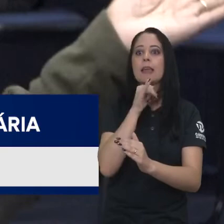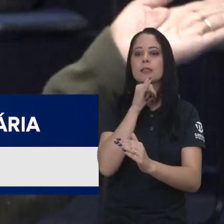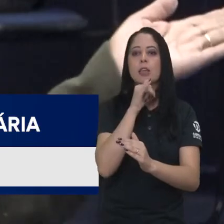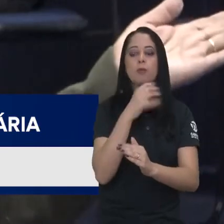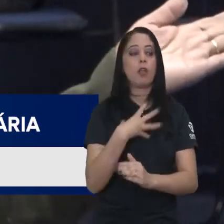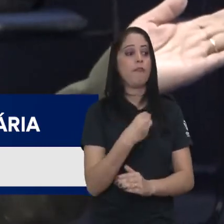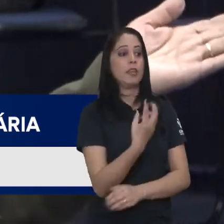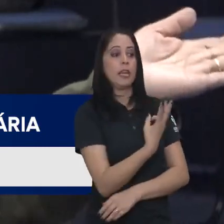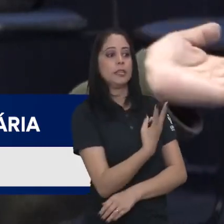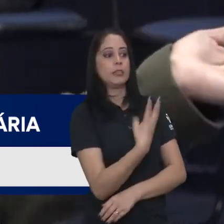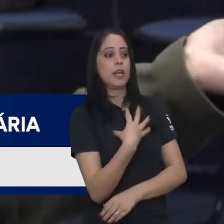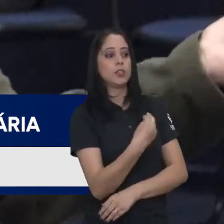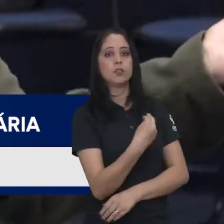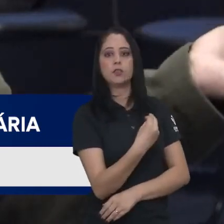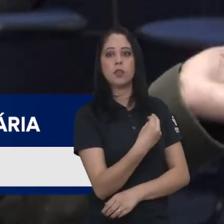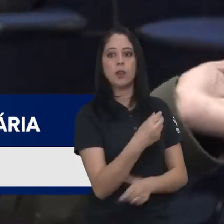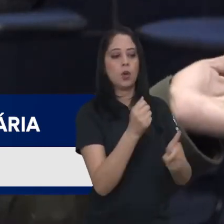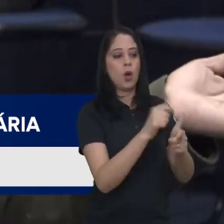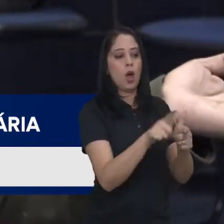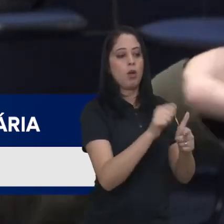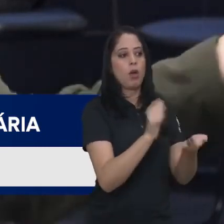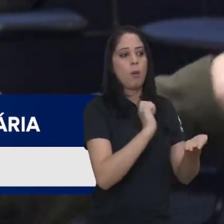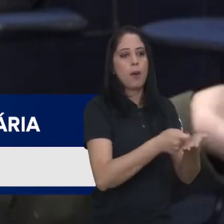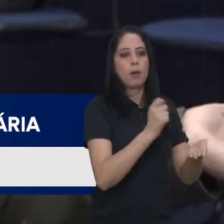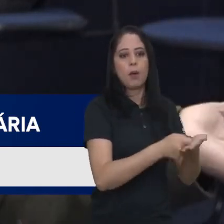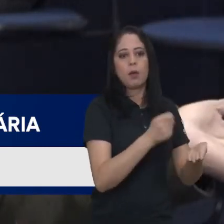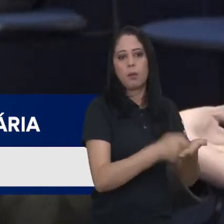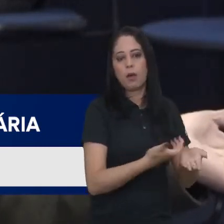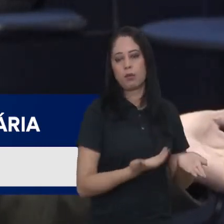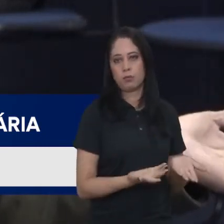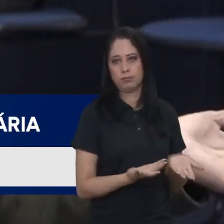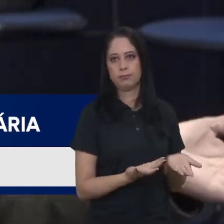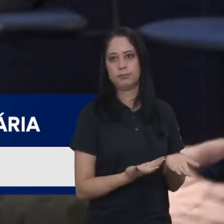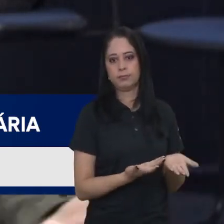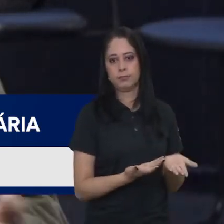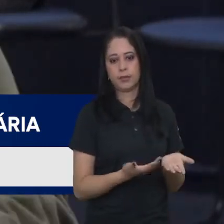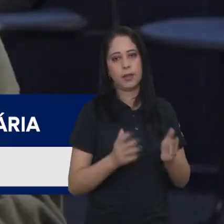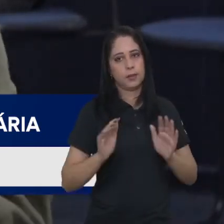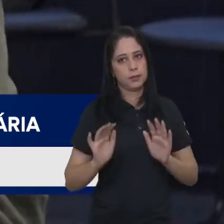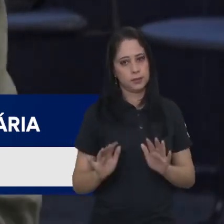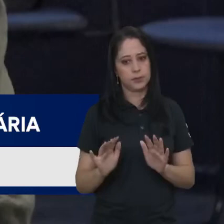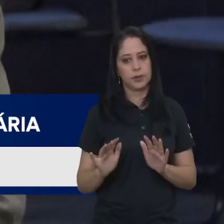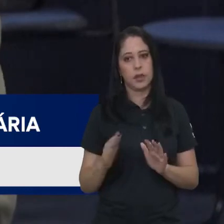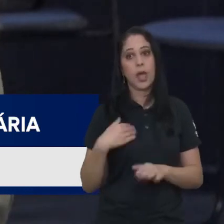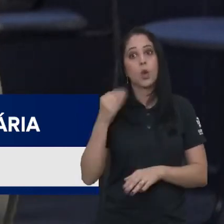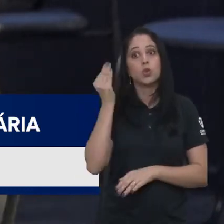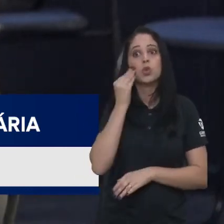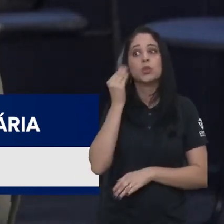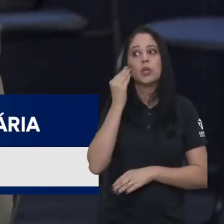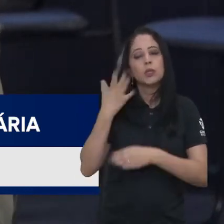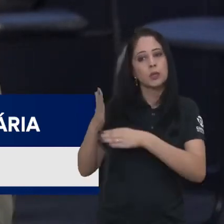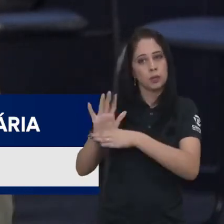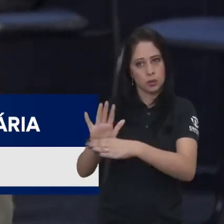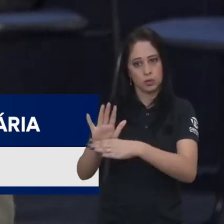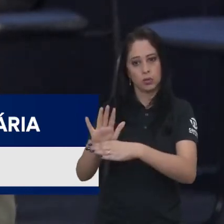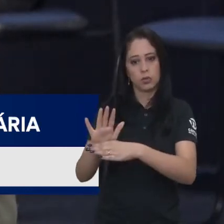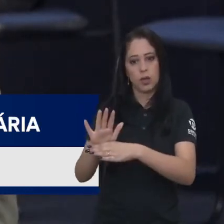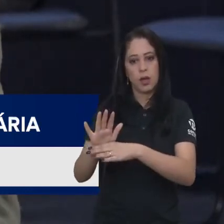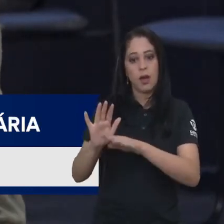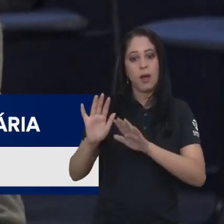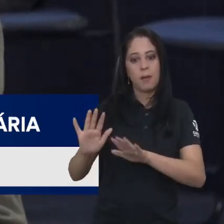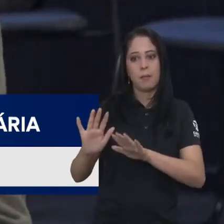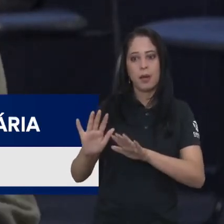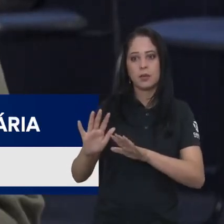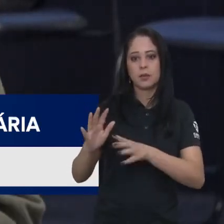com três filhos, ser despejada e três crianças. Então, eu estou tentando ajudar do lado de cá,